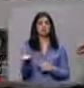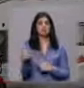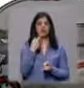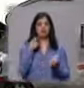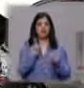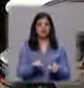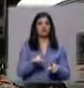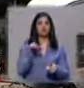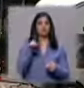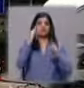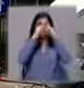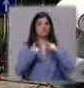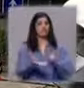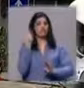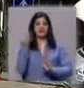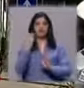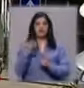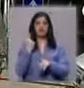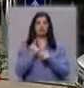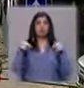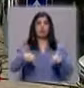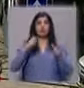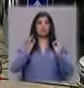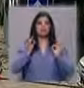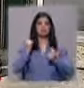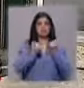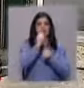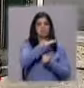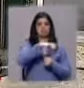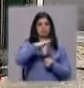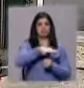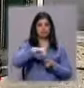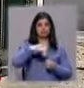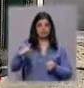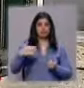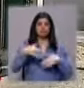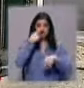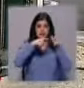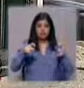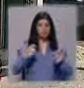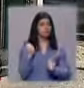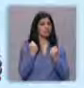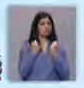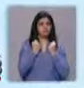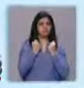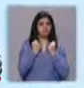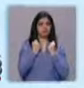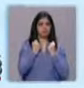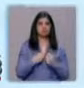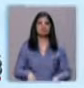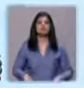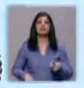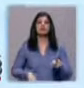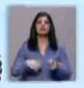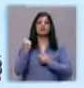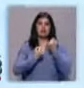necessidade de aqui construir um parque de estacionamento. Contudo, não há argumentos que convençam os utentes a sair. Em vez de pôr cá 350 carros, porque